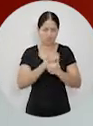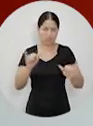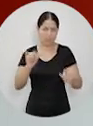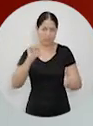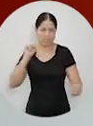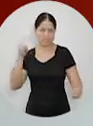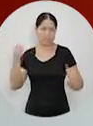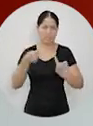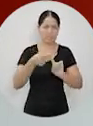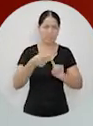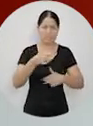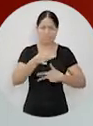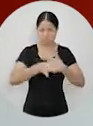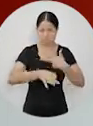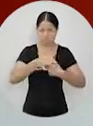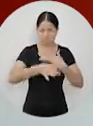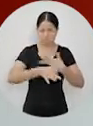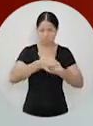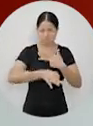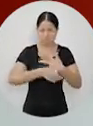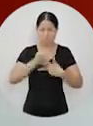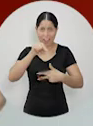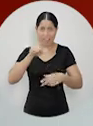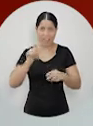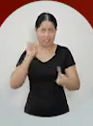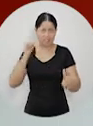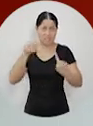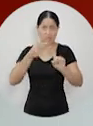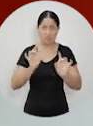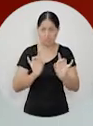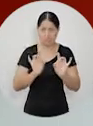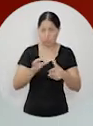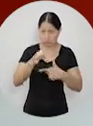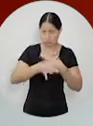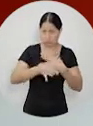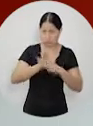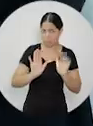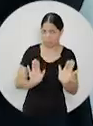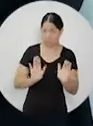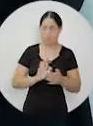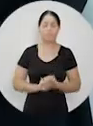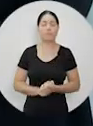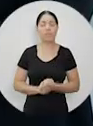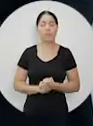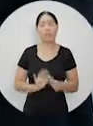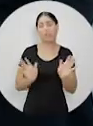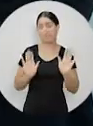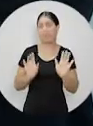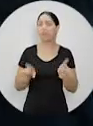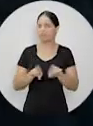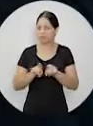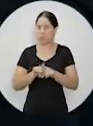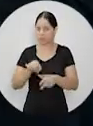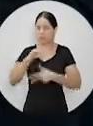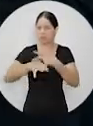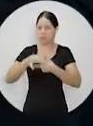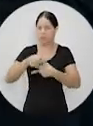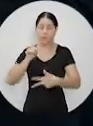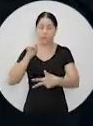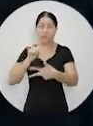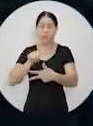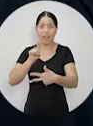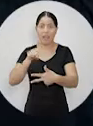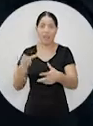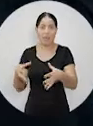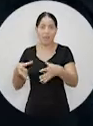news, os desafios do judiciário. São desafios só do judiciário, doutor Pierre Paulo? Não, mas o judiciário, no fundo, é aquele órgão